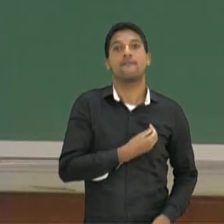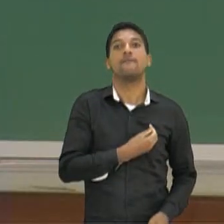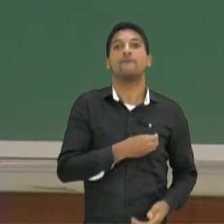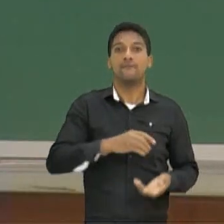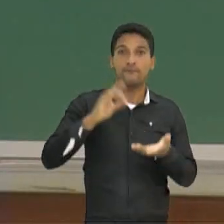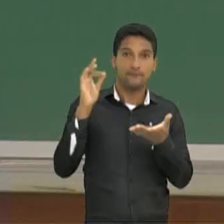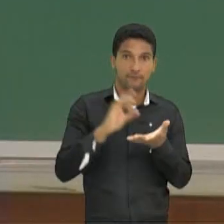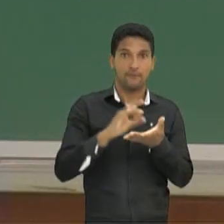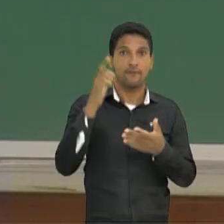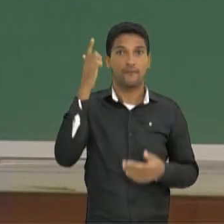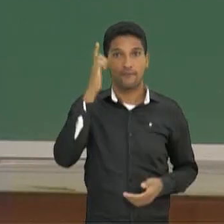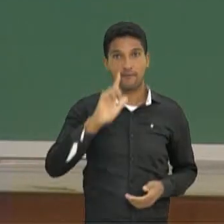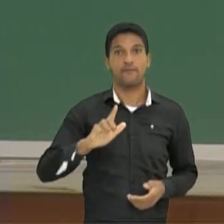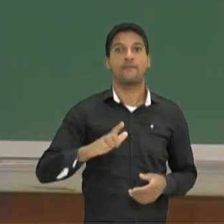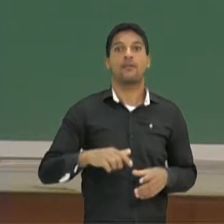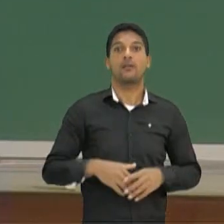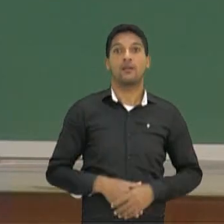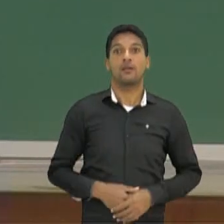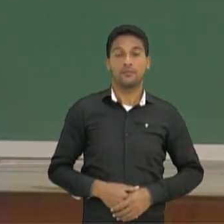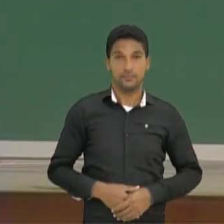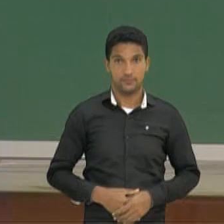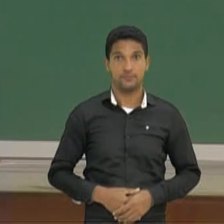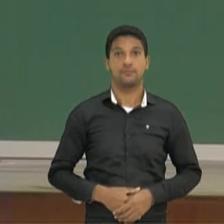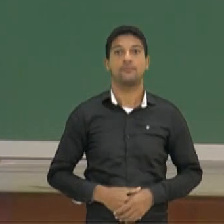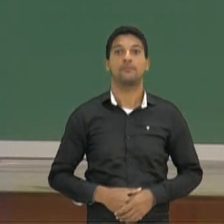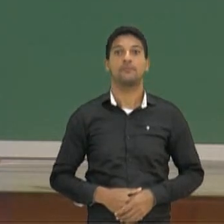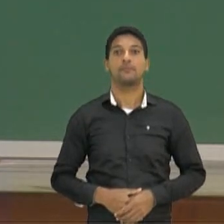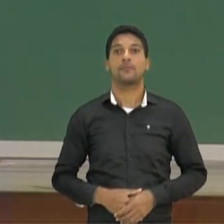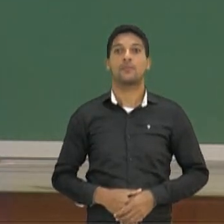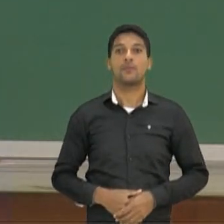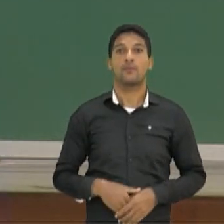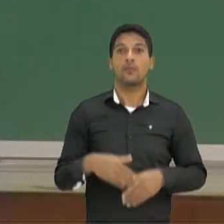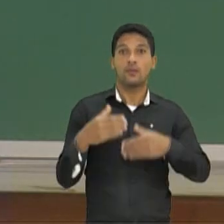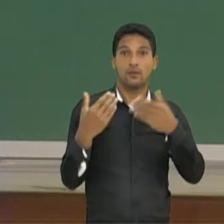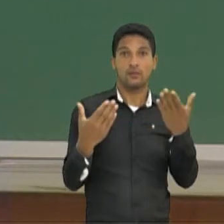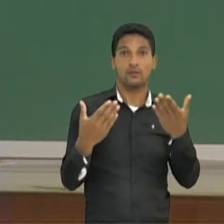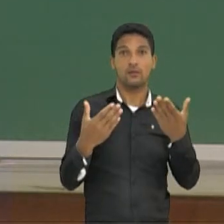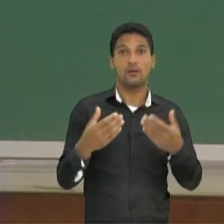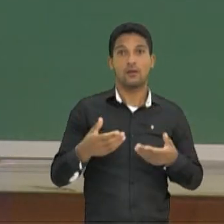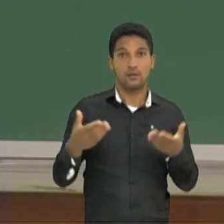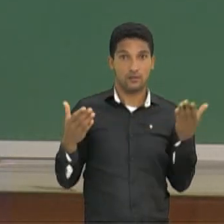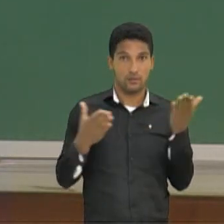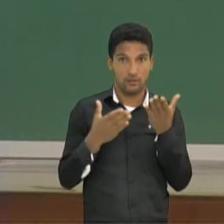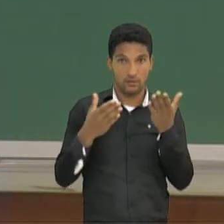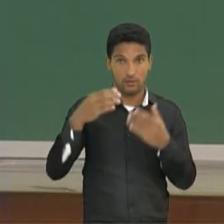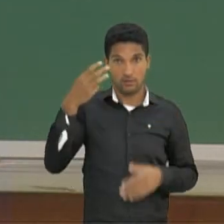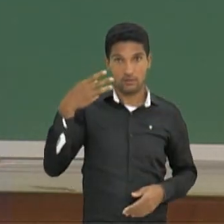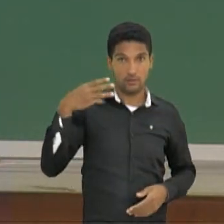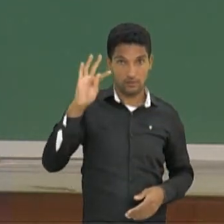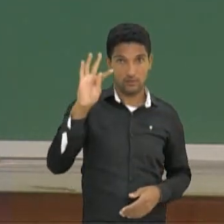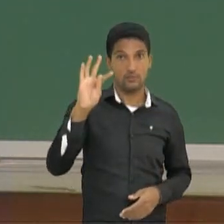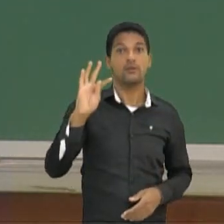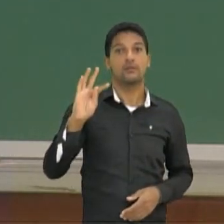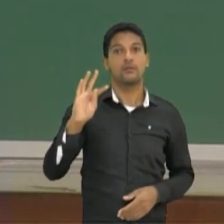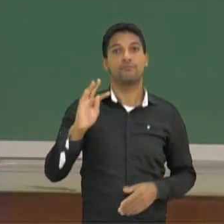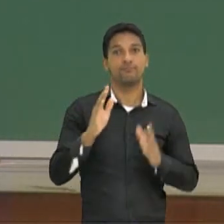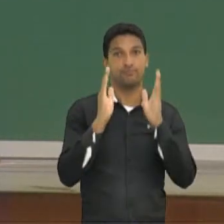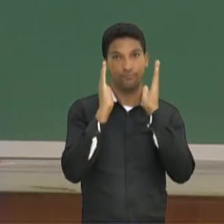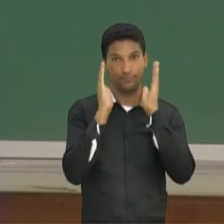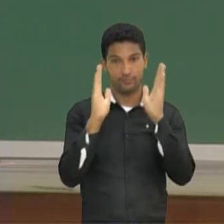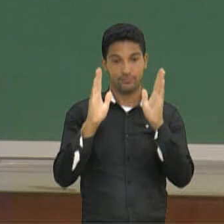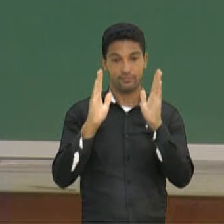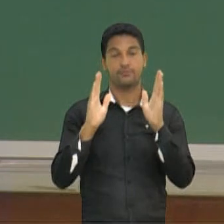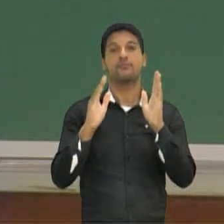o andamento do aprendizado de vocês. Beleza, Então, dentro do terceiro trimestre que nós estamos trabalhando, então, vocês sabem, já estamos no